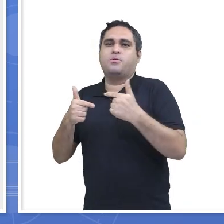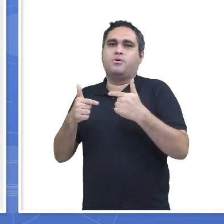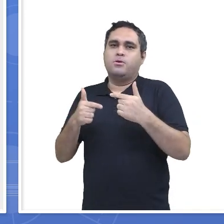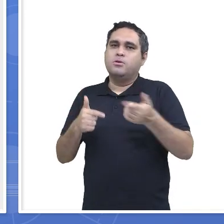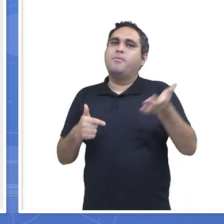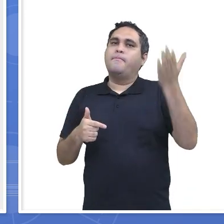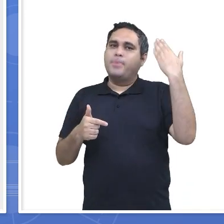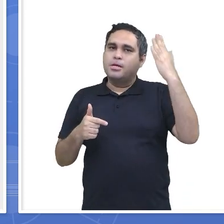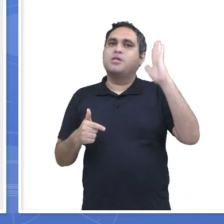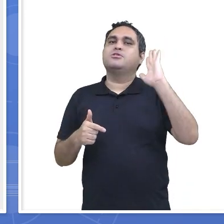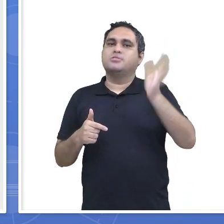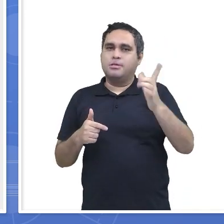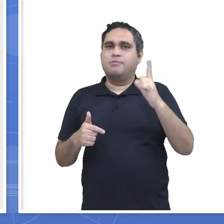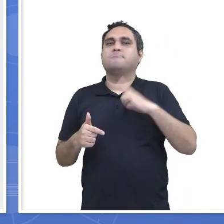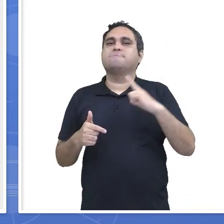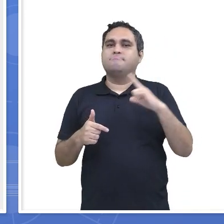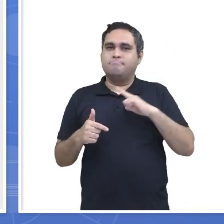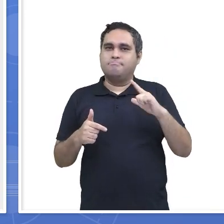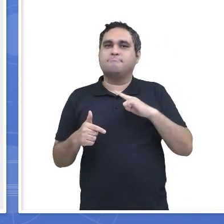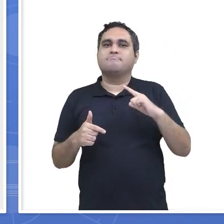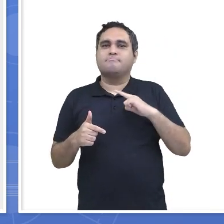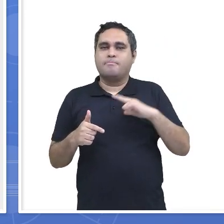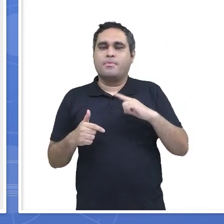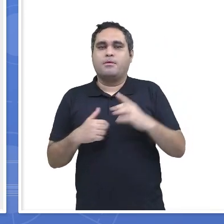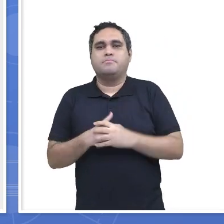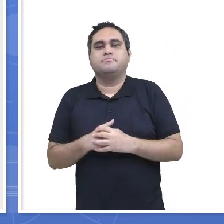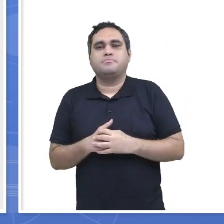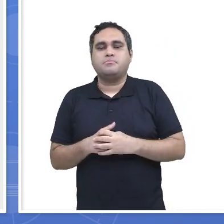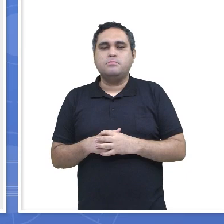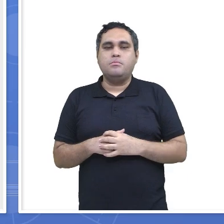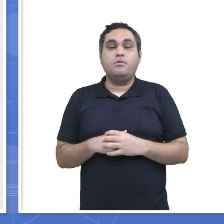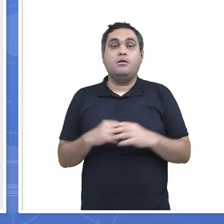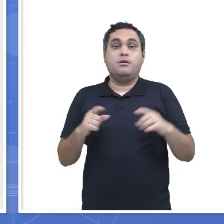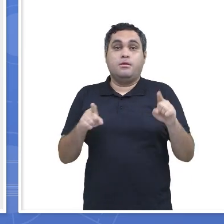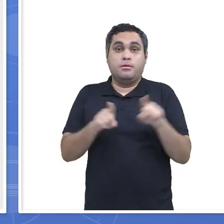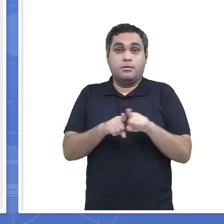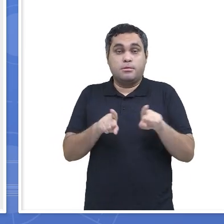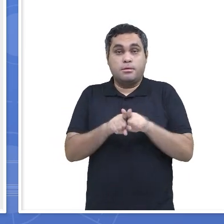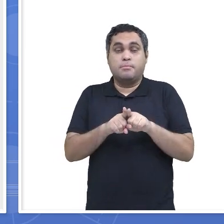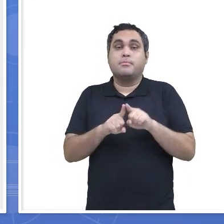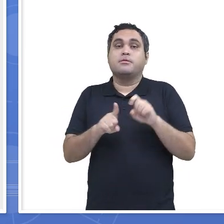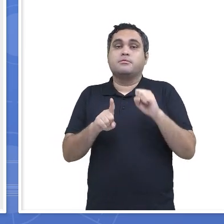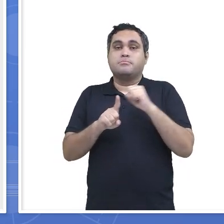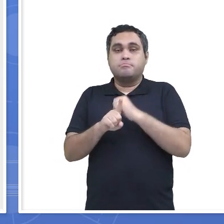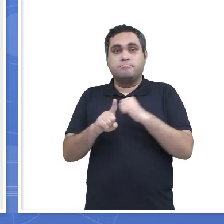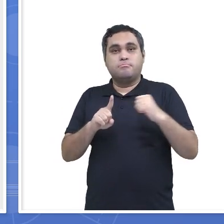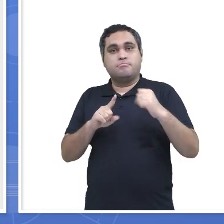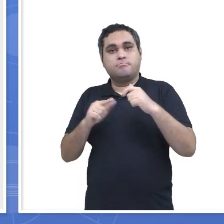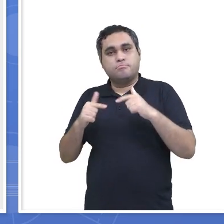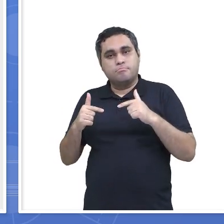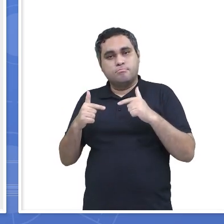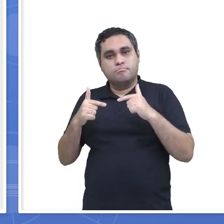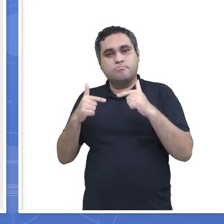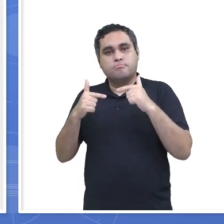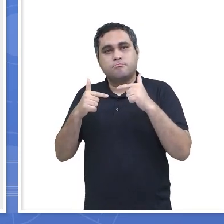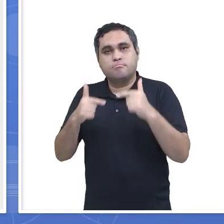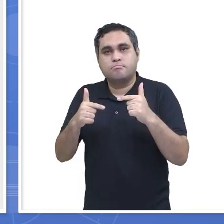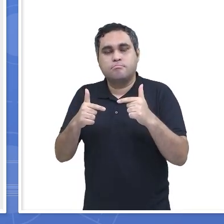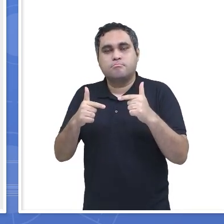colônia, certo? E os movimentos sociais no Brasil a partir da Constituição